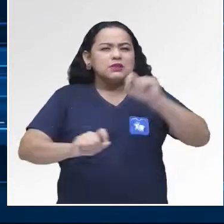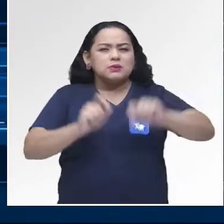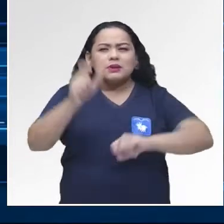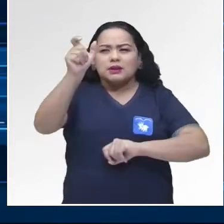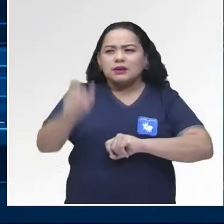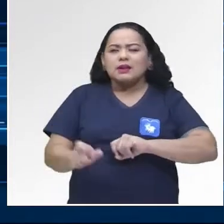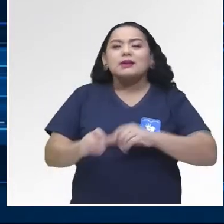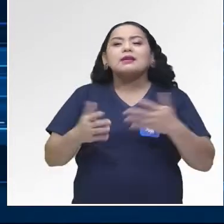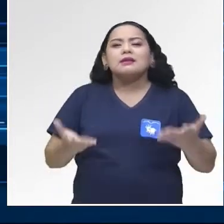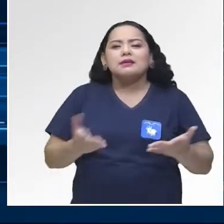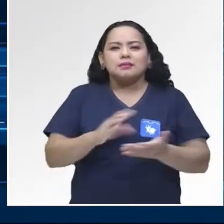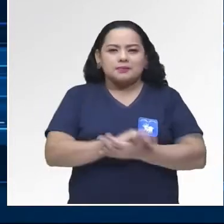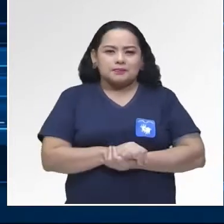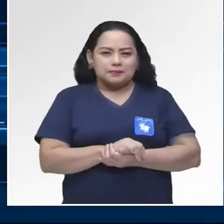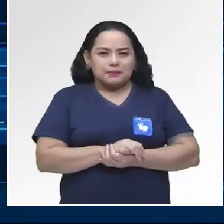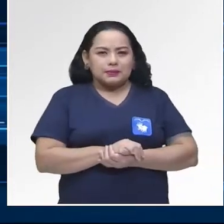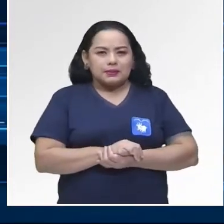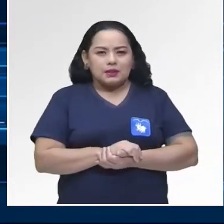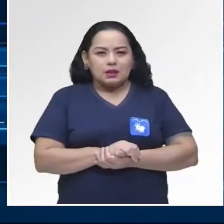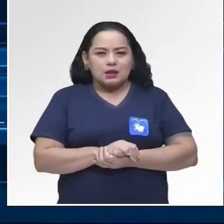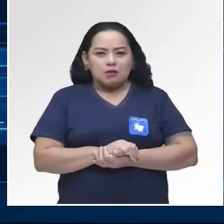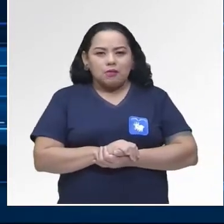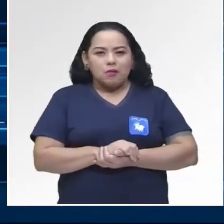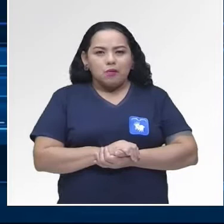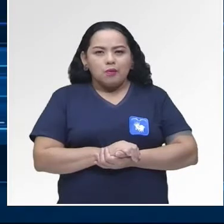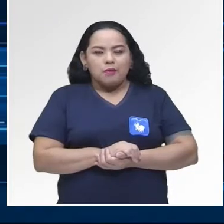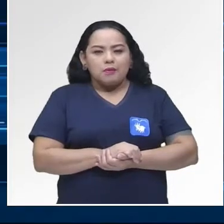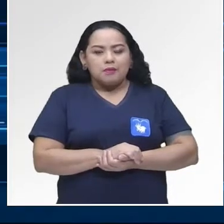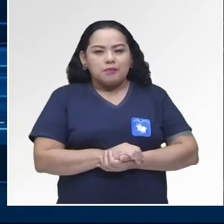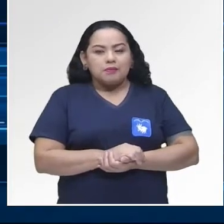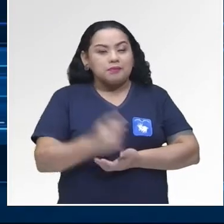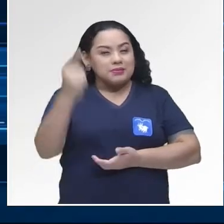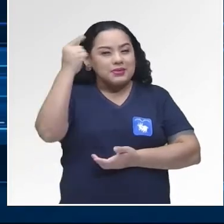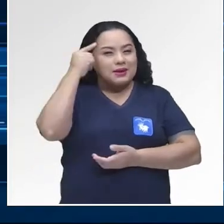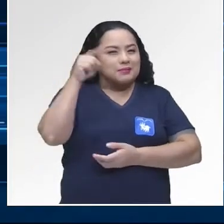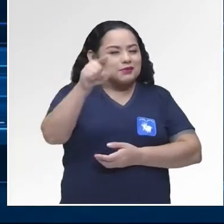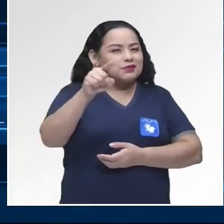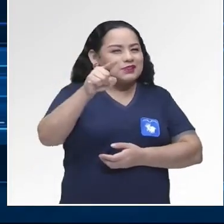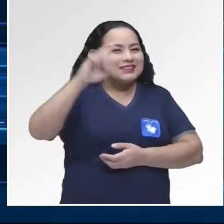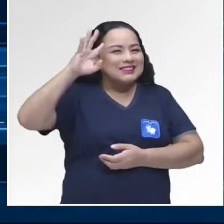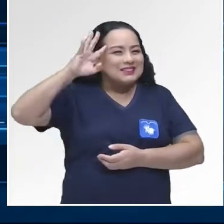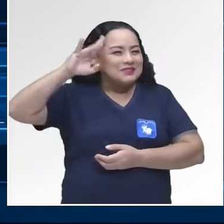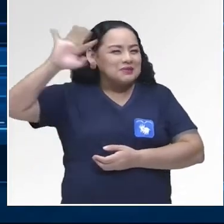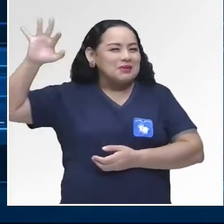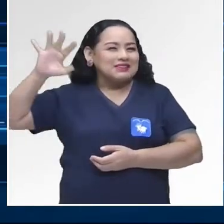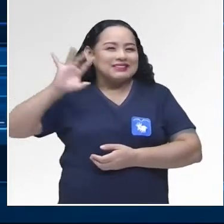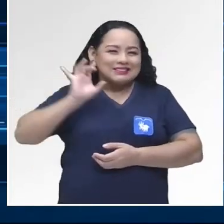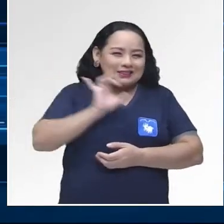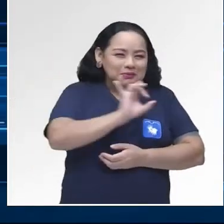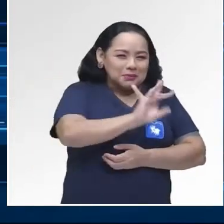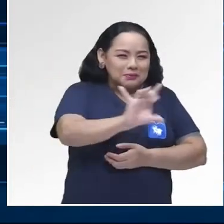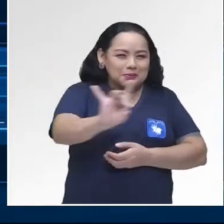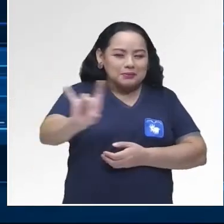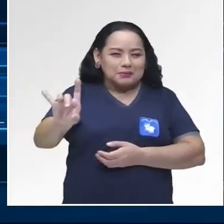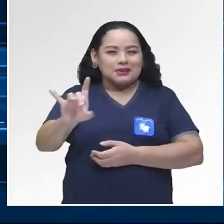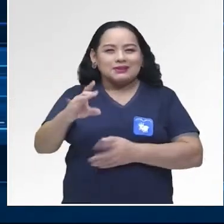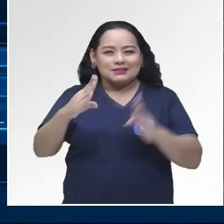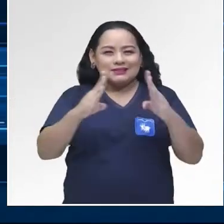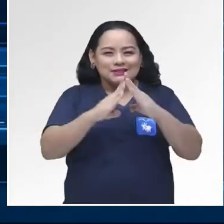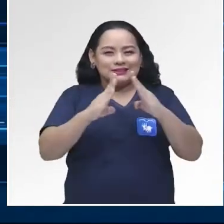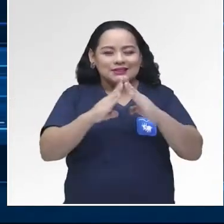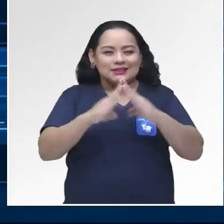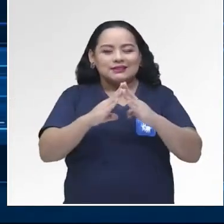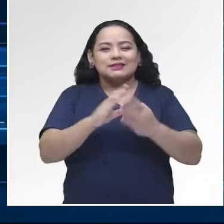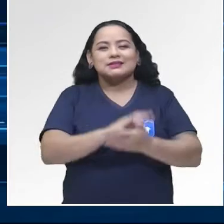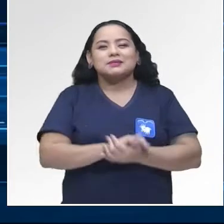né? Então, na cabeça de vocês, no imaginário de cada um, aí na sua